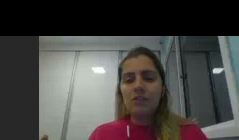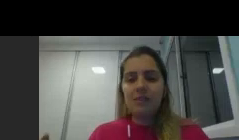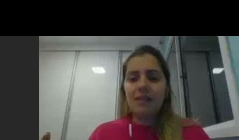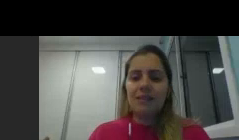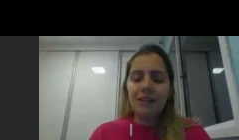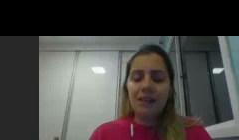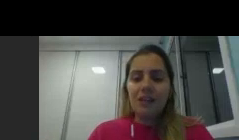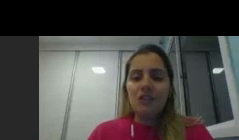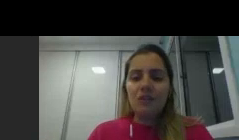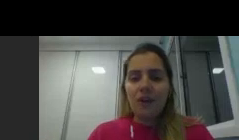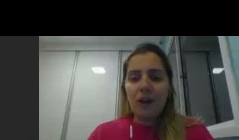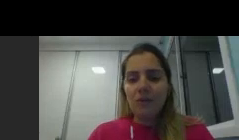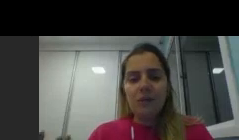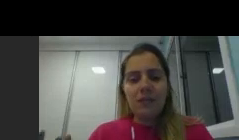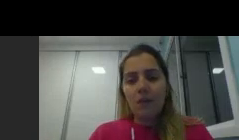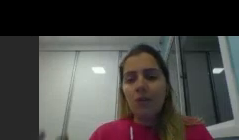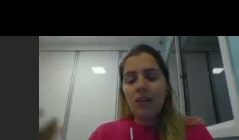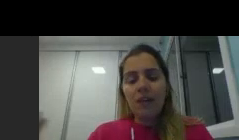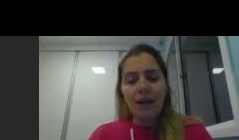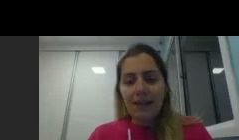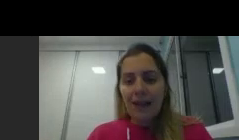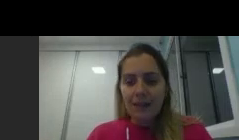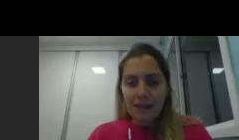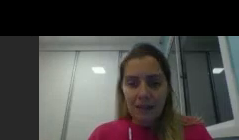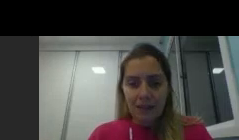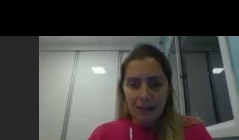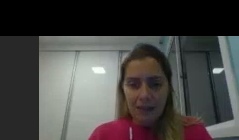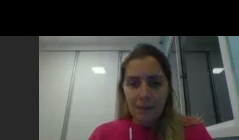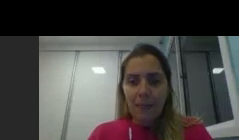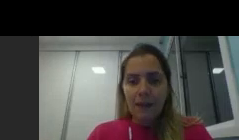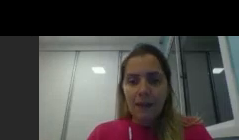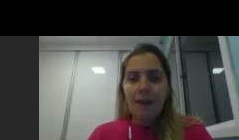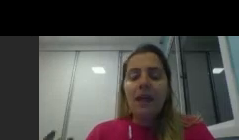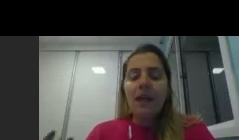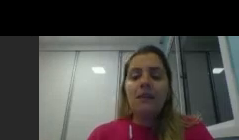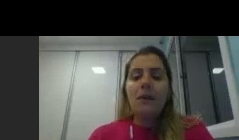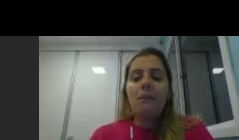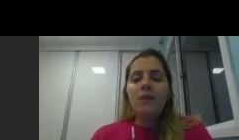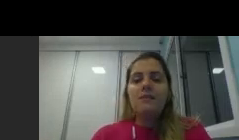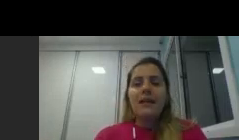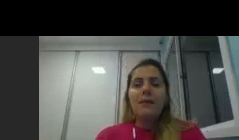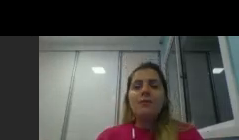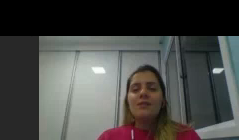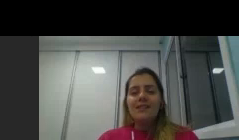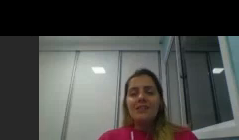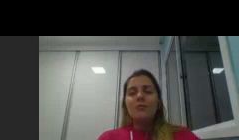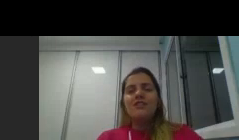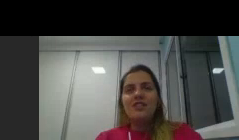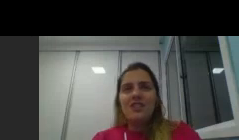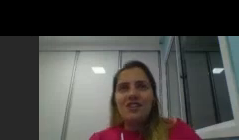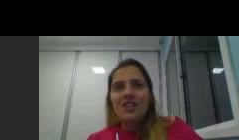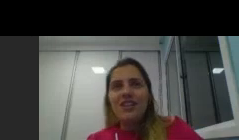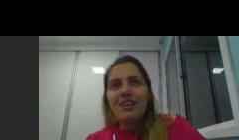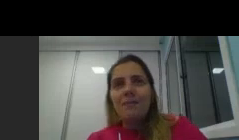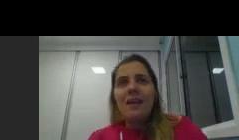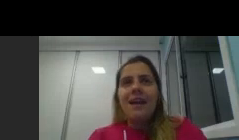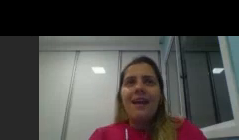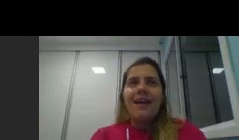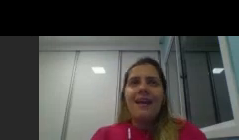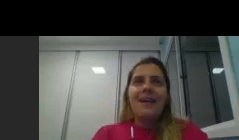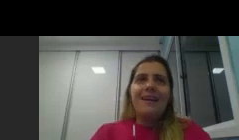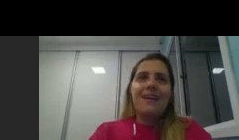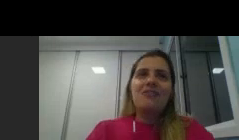camuflado, vamos dizer assim, de forma que o sistema imune ele não ataque essa criança, tá? Então, é por isso que até muita gente